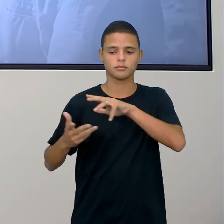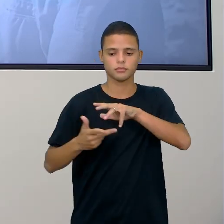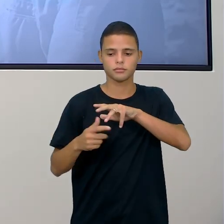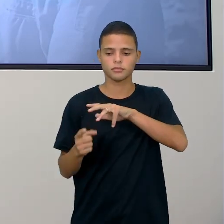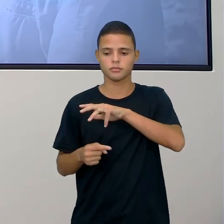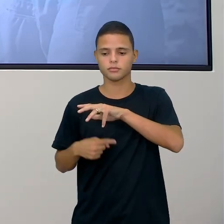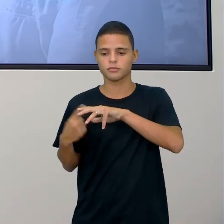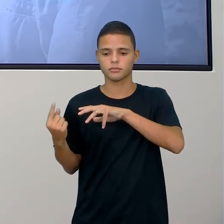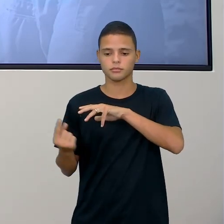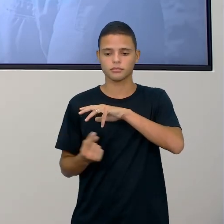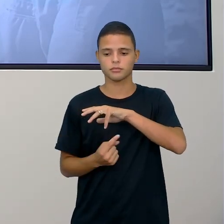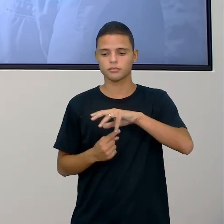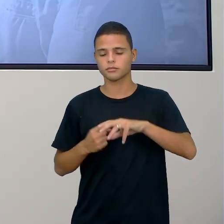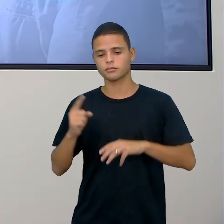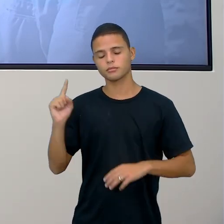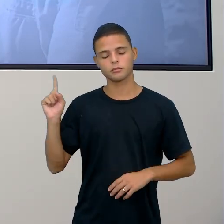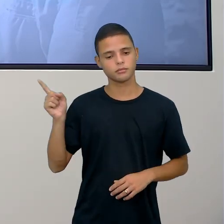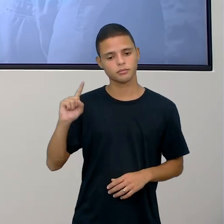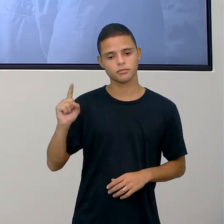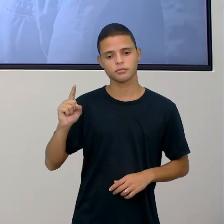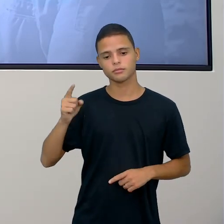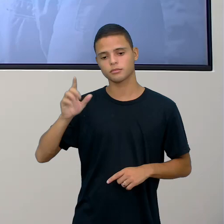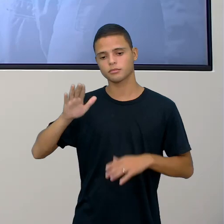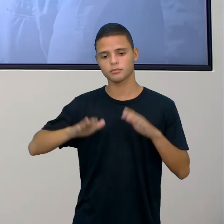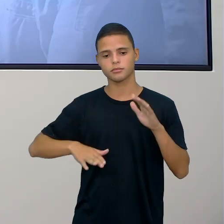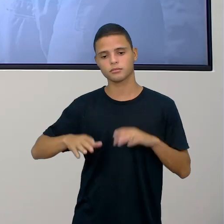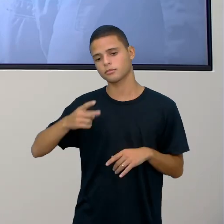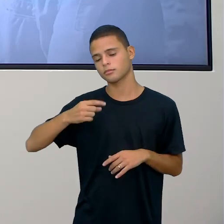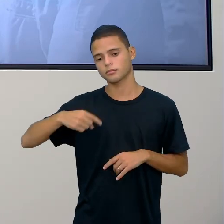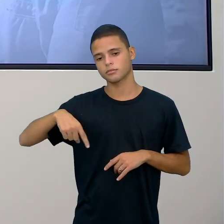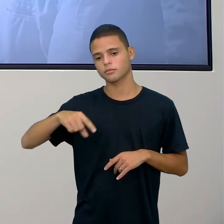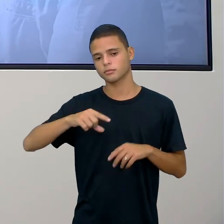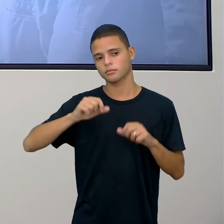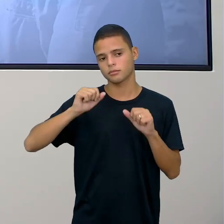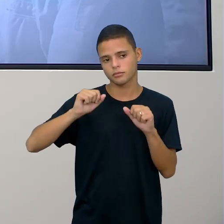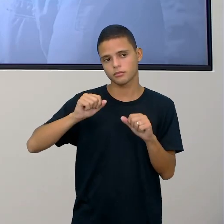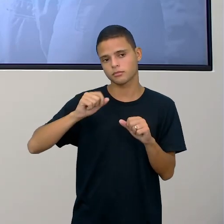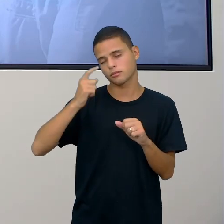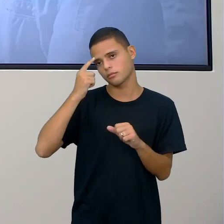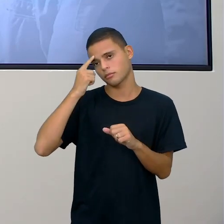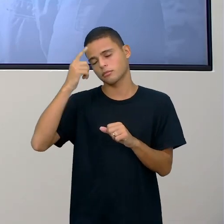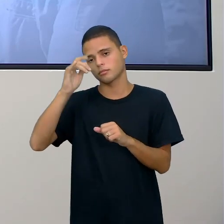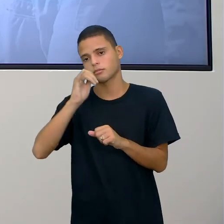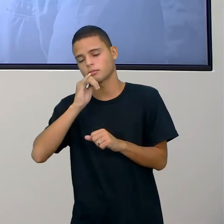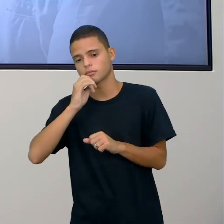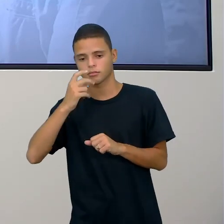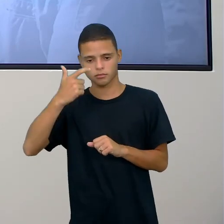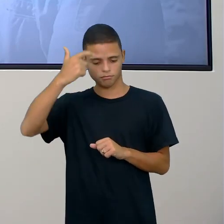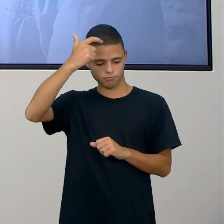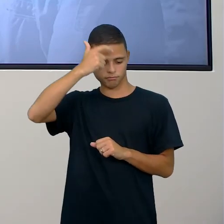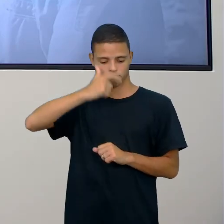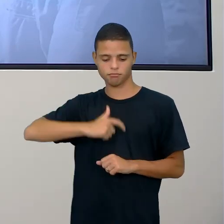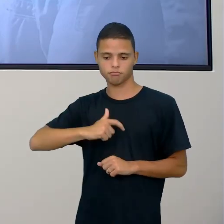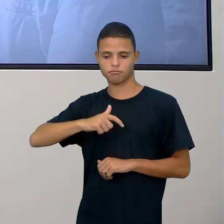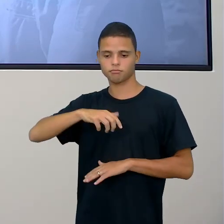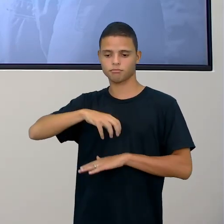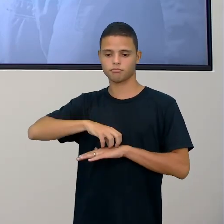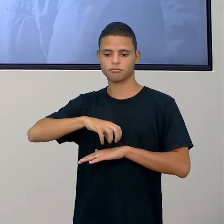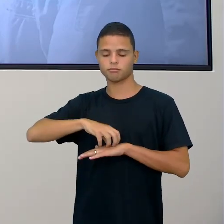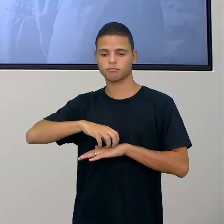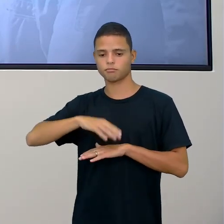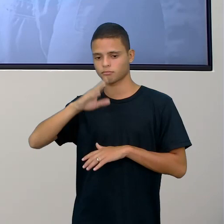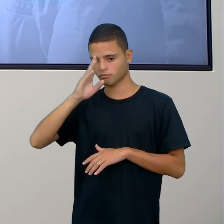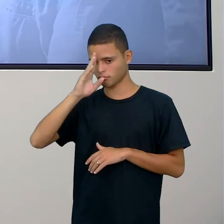do lugar em que nós estamos, nós possamos até nos ver como centrais, né?